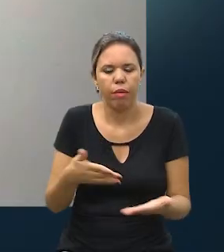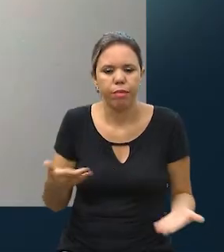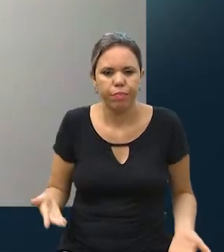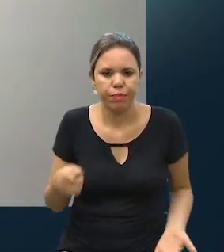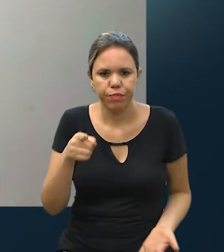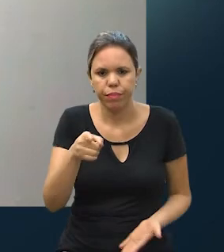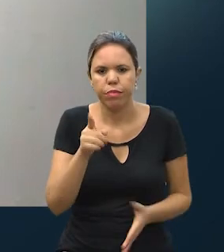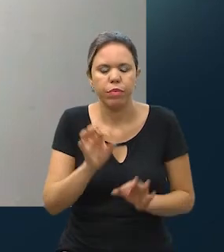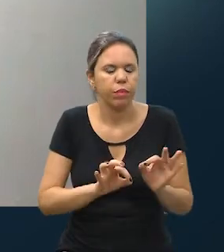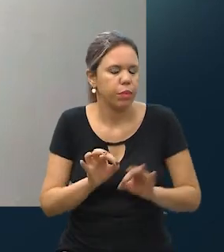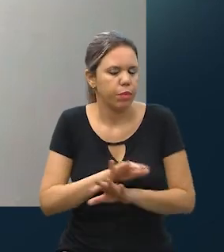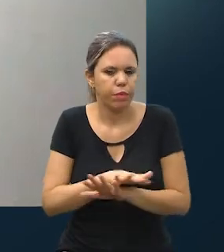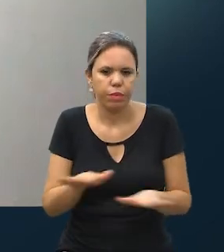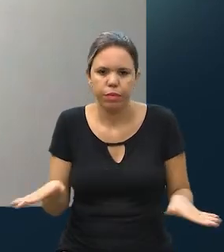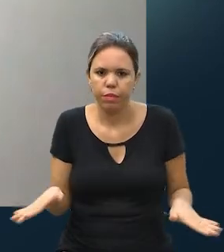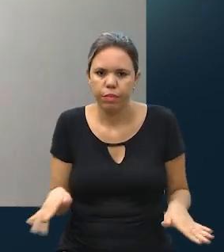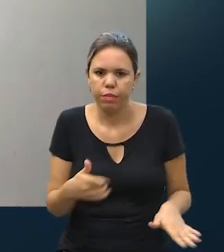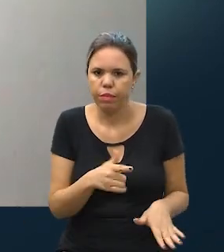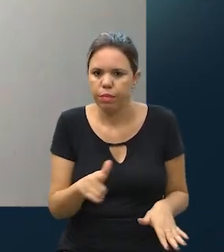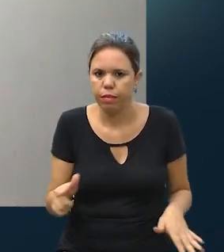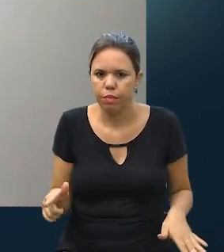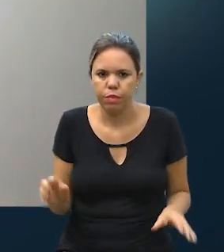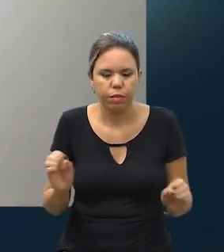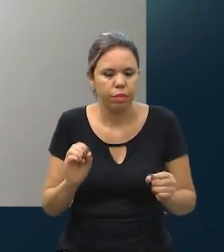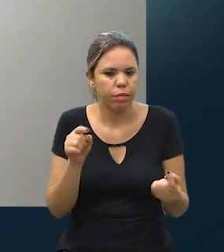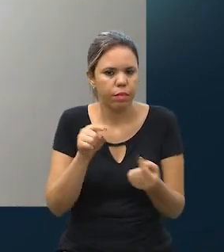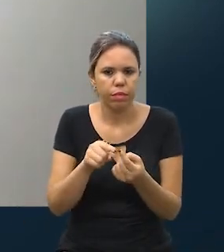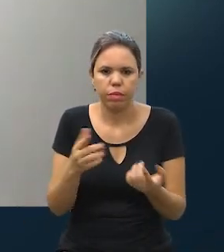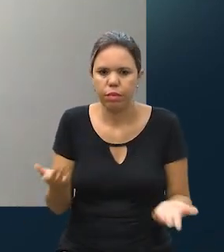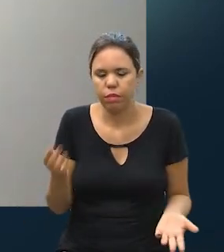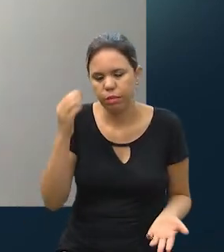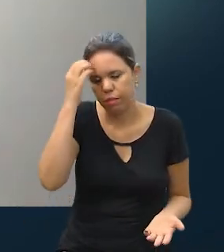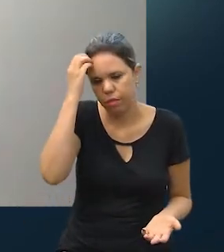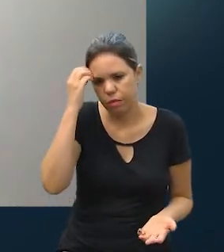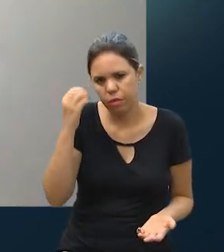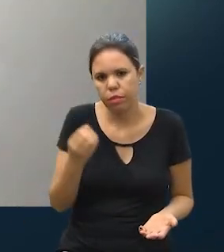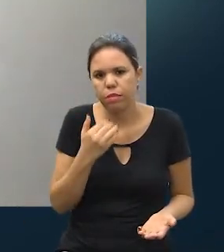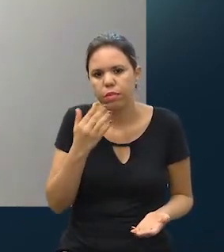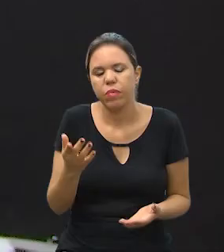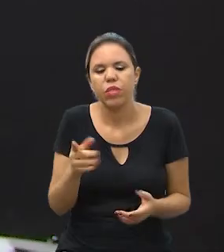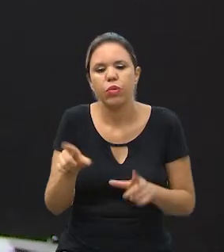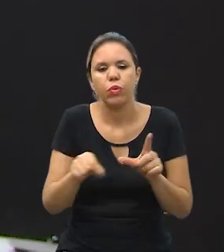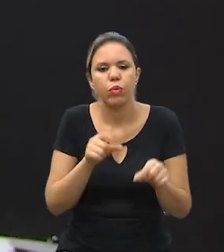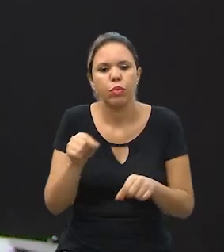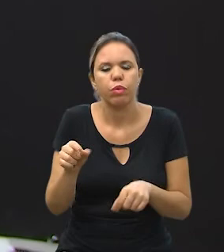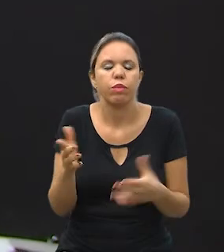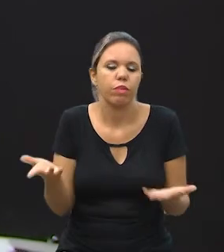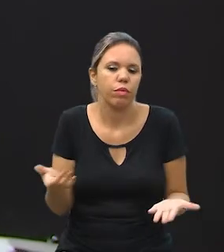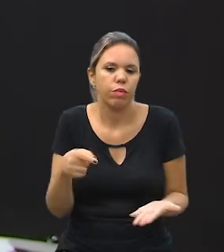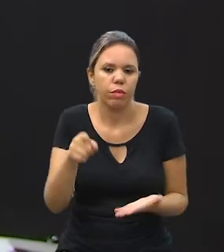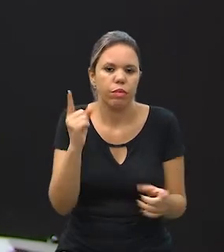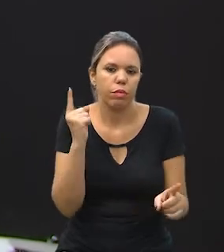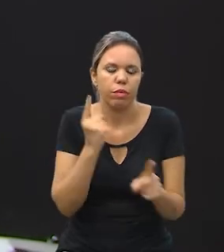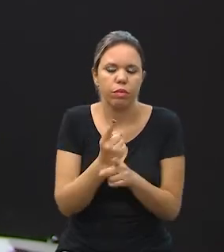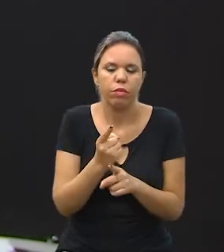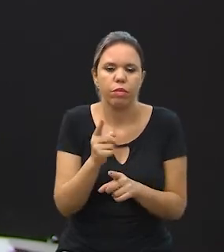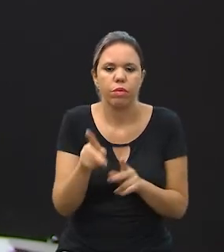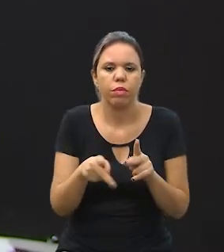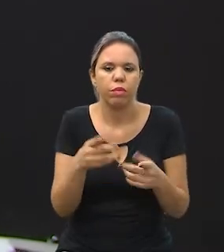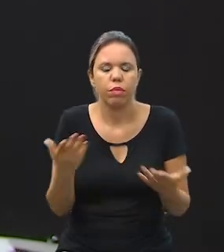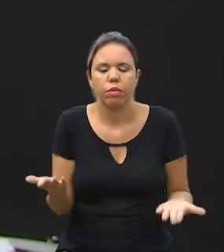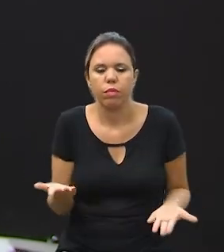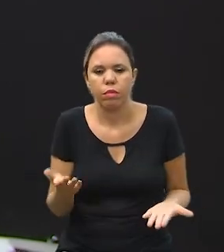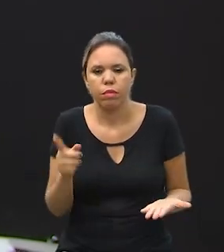E aí você não planejou, então se você não tem nem um direcionamento, que dirá alternativas, né, quando você encontra os obstáculos.